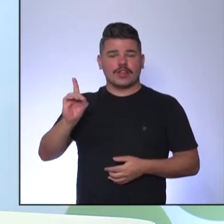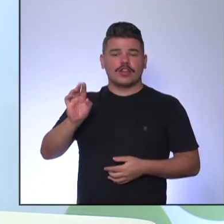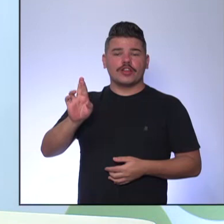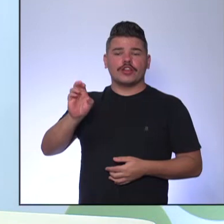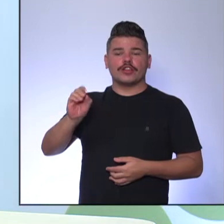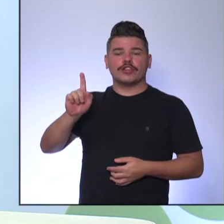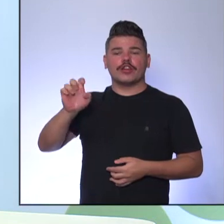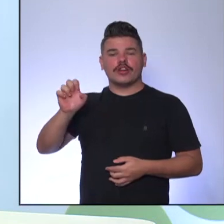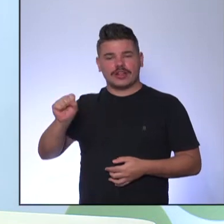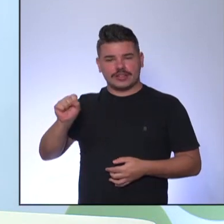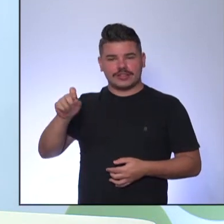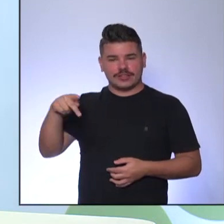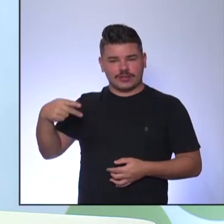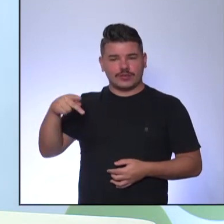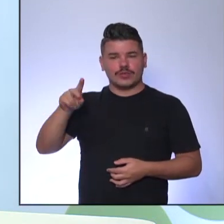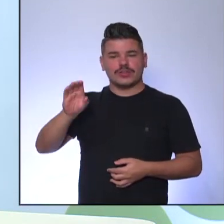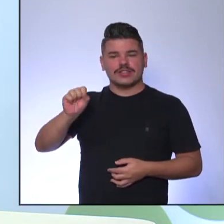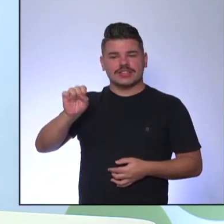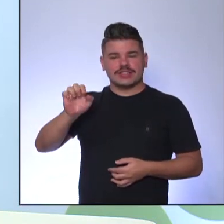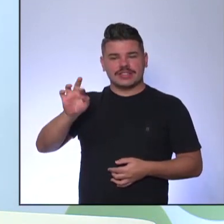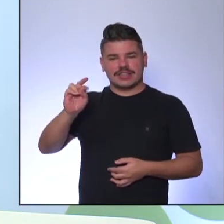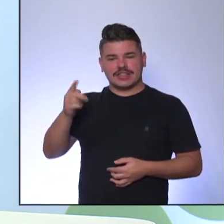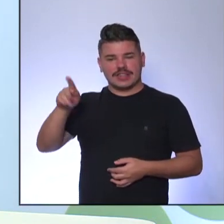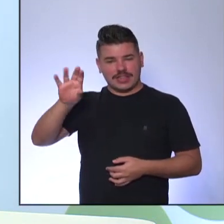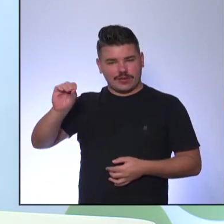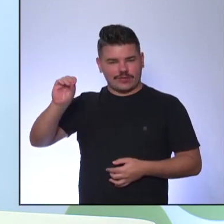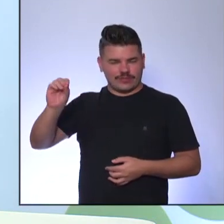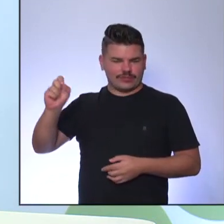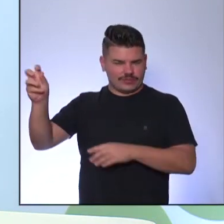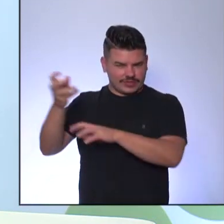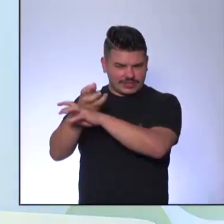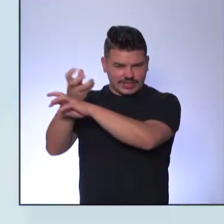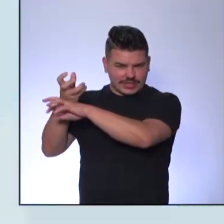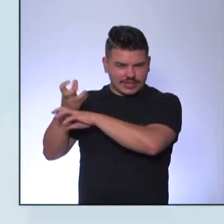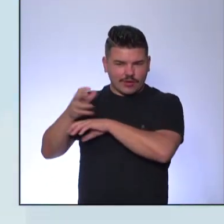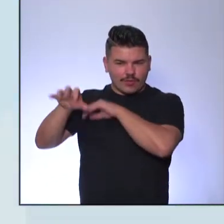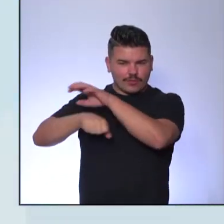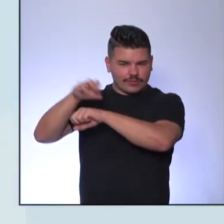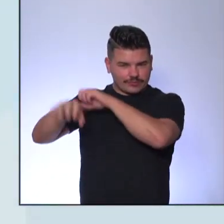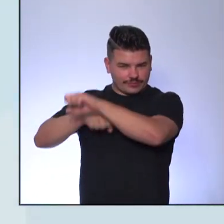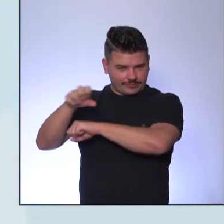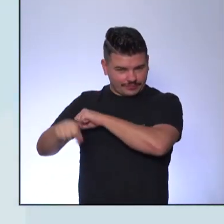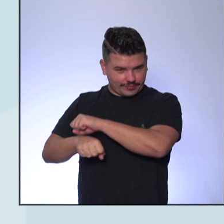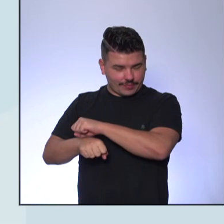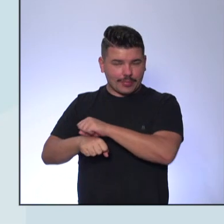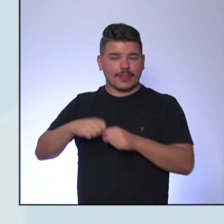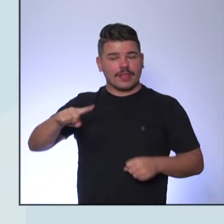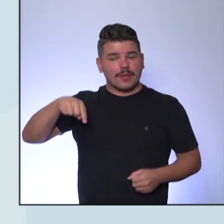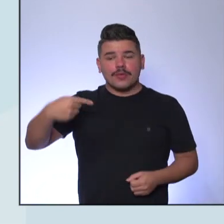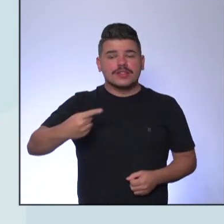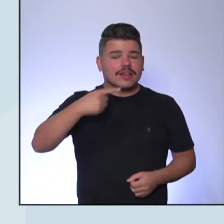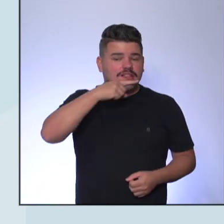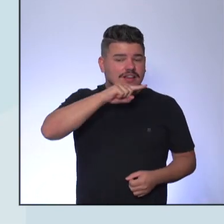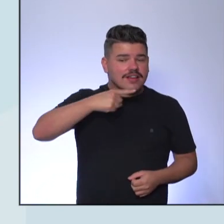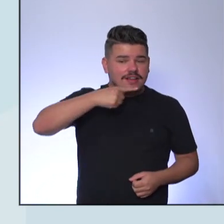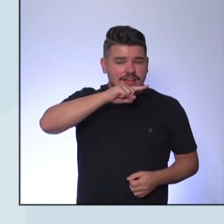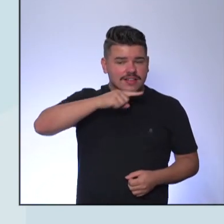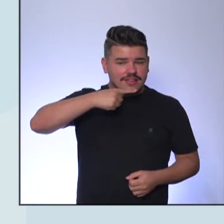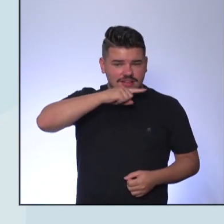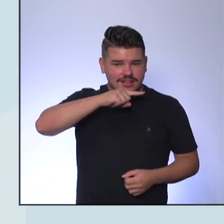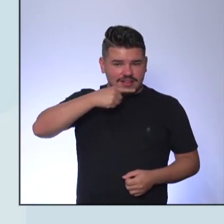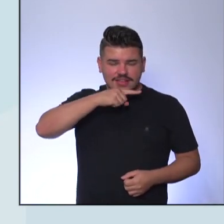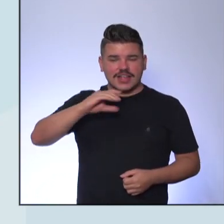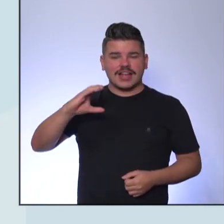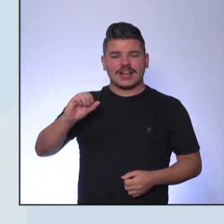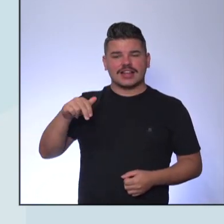drogas do sertão. E, nesse momento, a cana-de-açúcar também continua tendo um avanço, né,